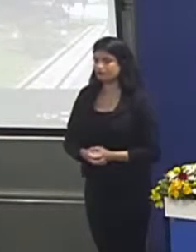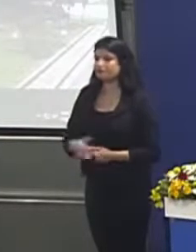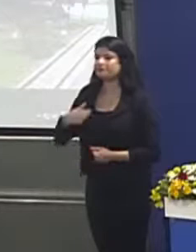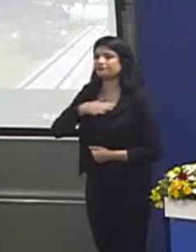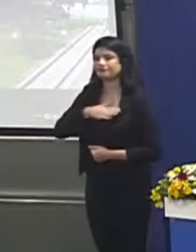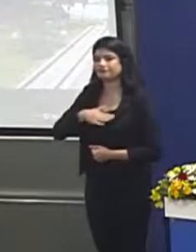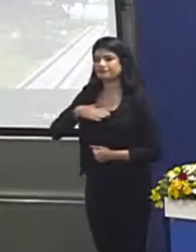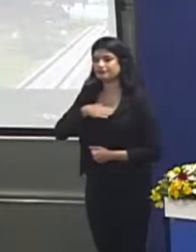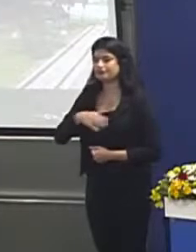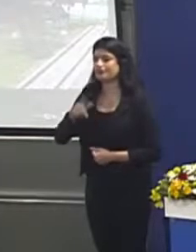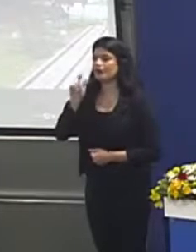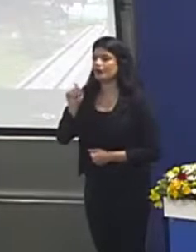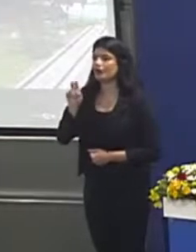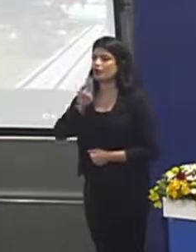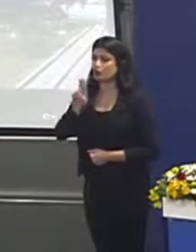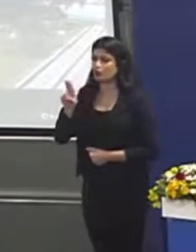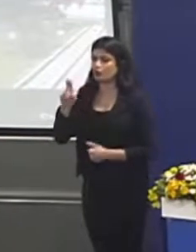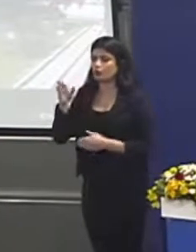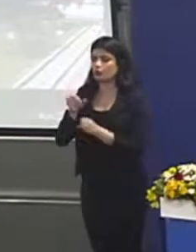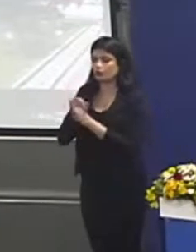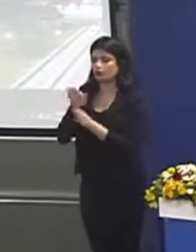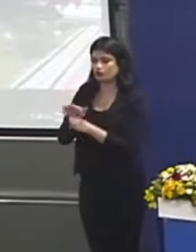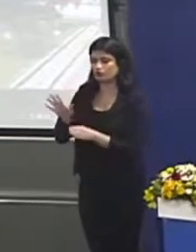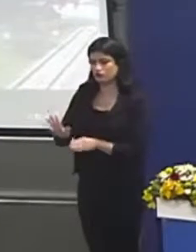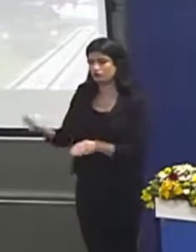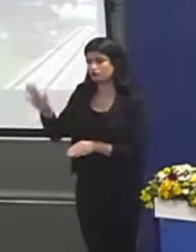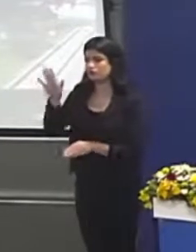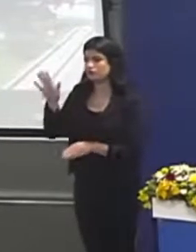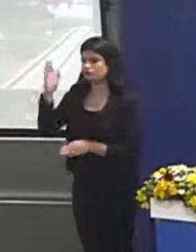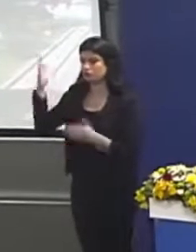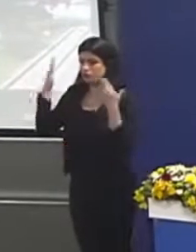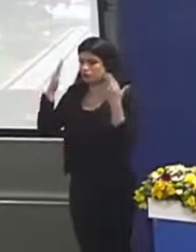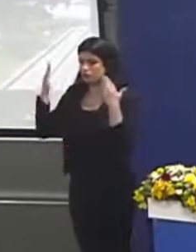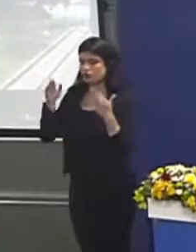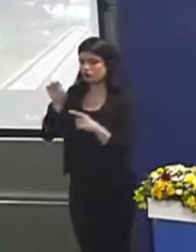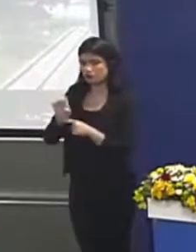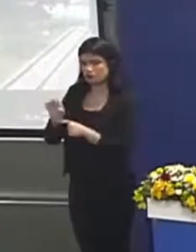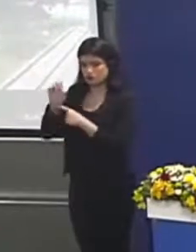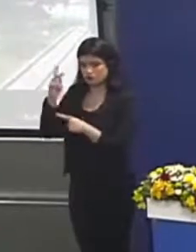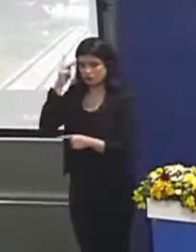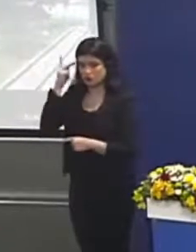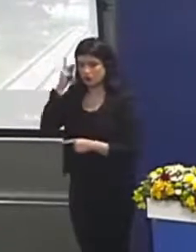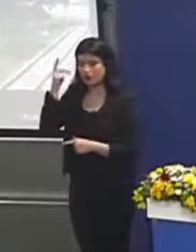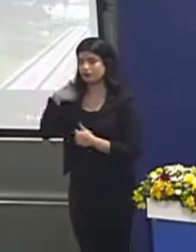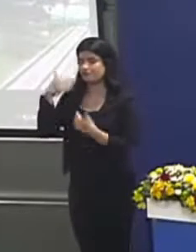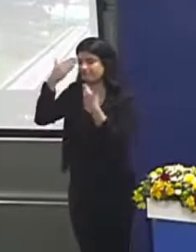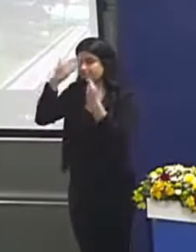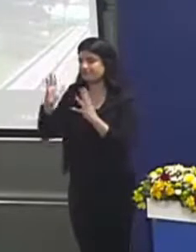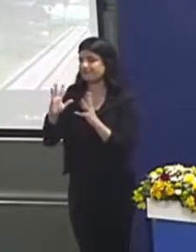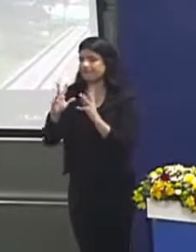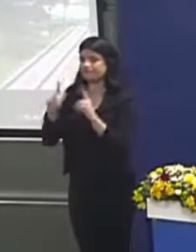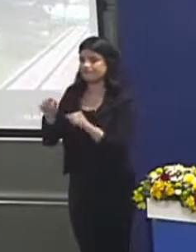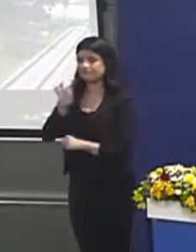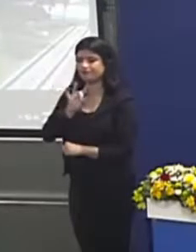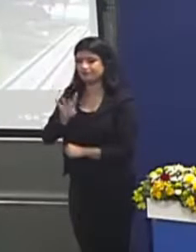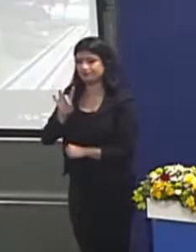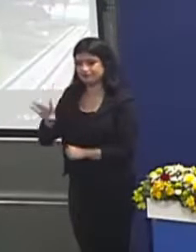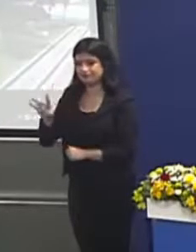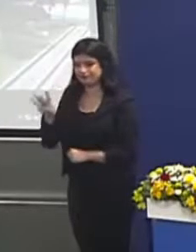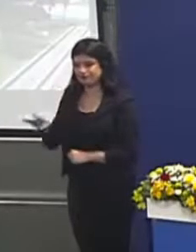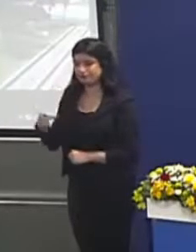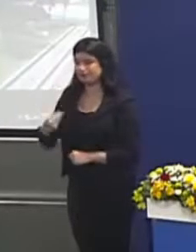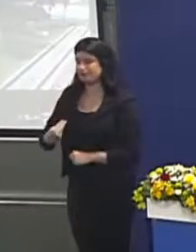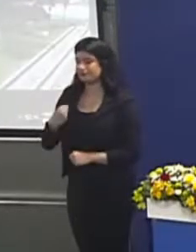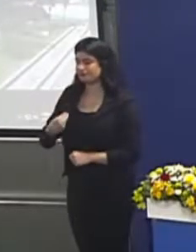Gostaria, em nome do Conselho Regional de Psicologia do Estado de São Paulo, agradecer a todos, todas e todes